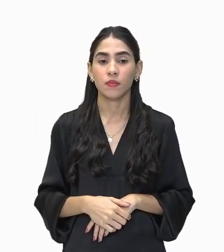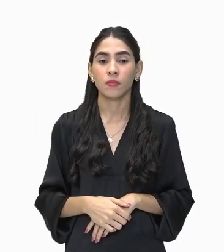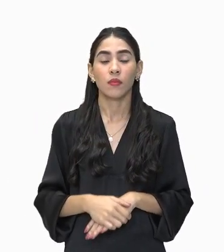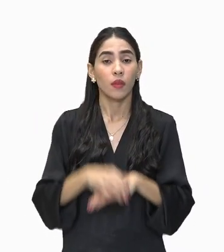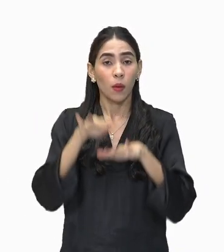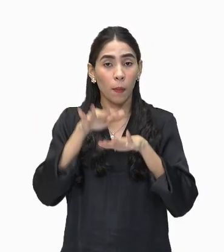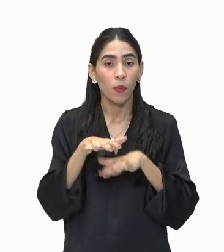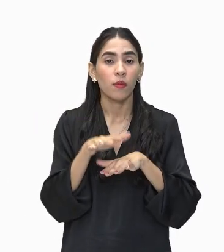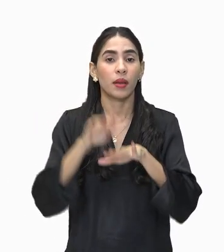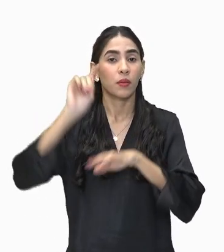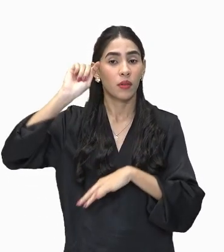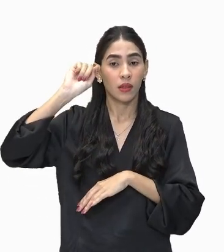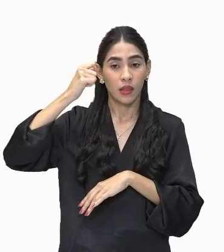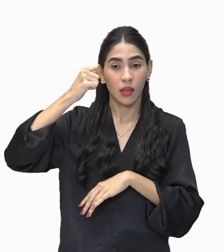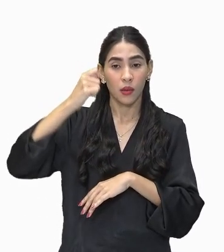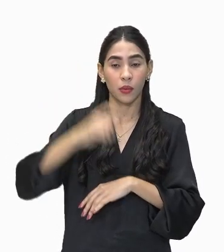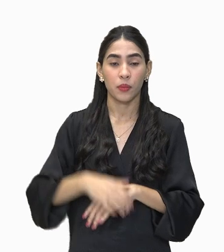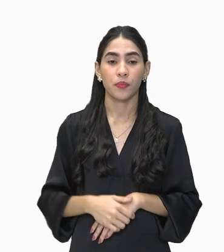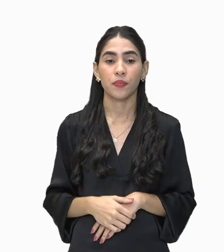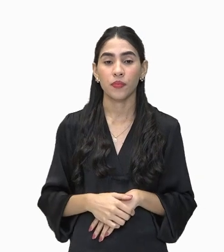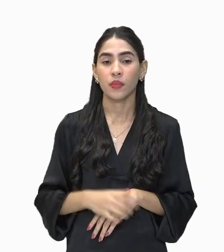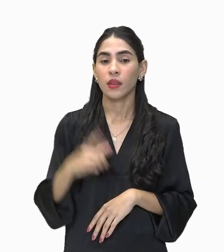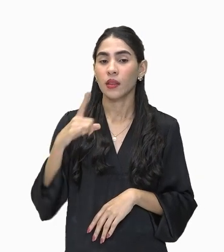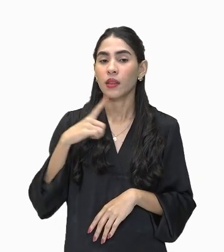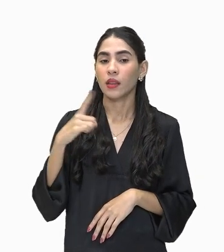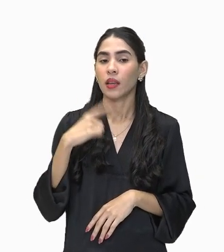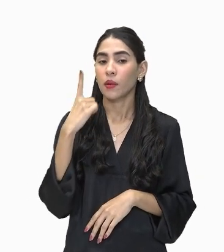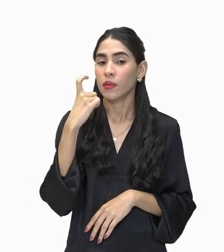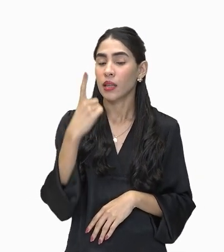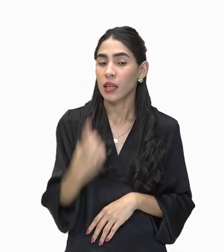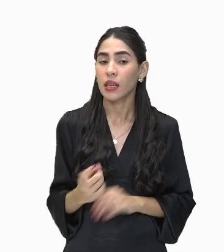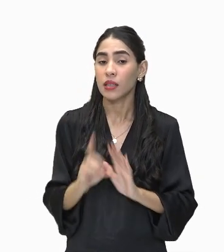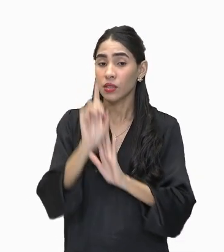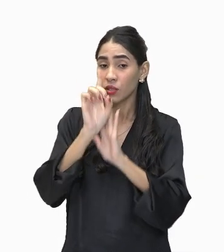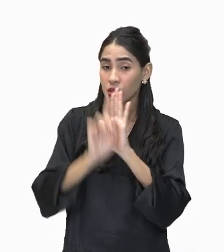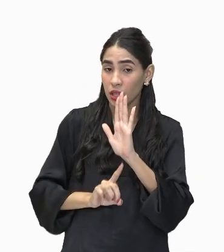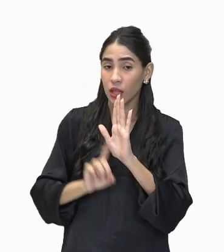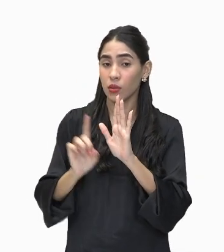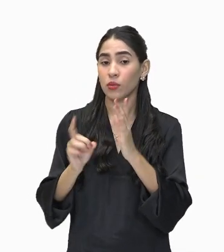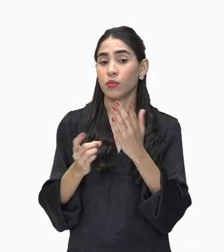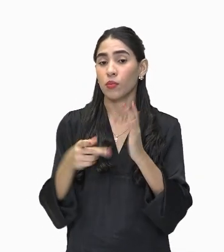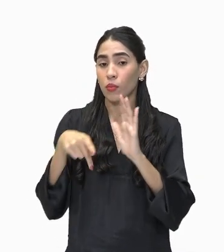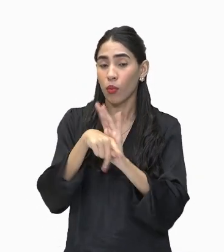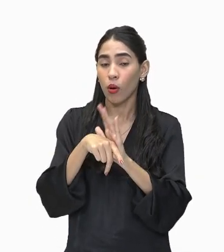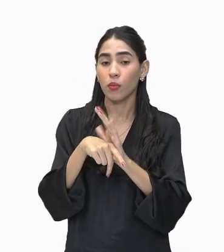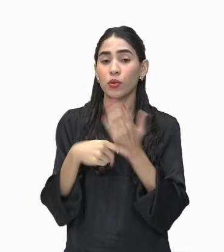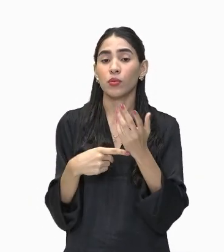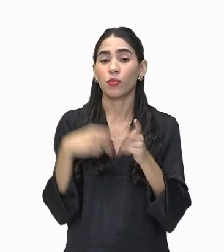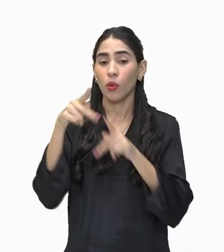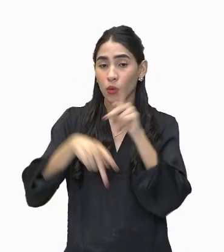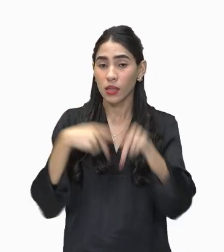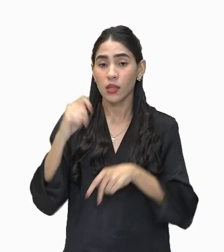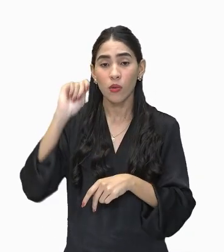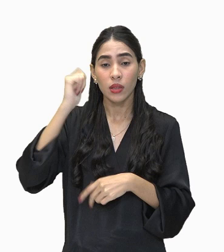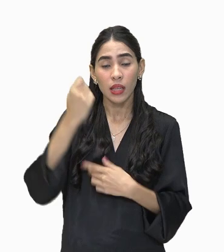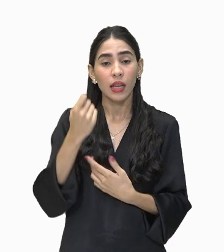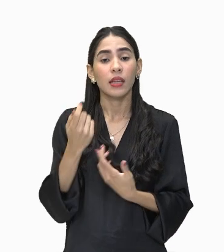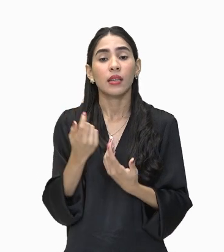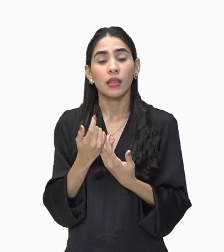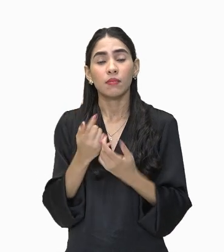Movimento negro busca fazer valer os direitos civis da população negra e combater